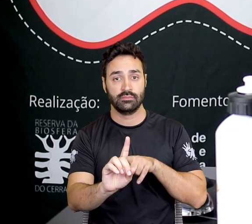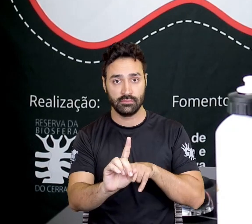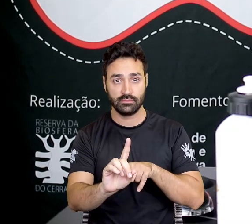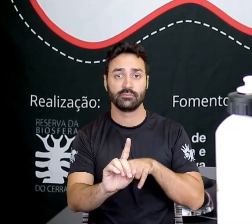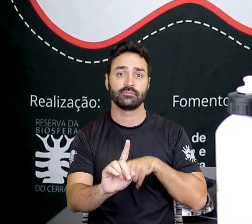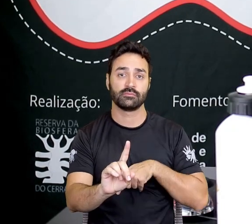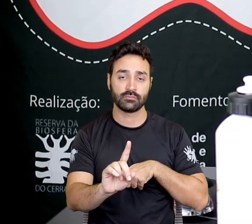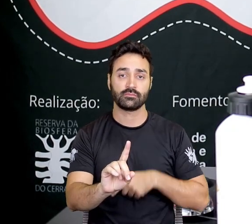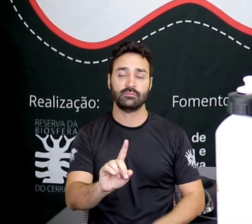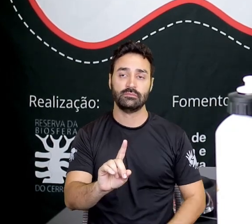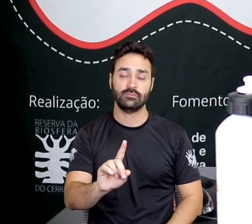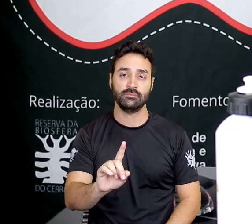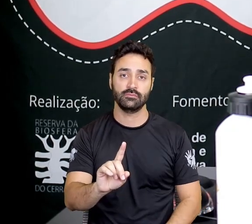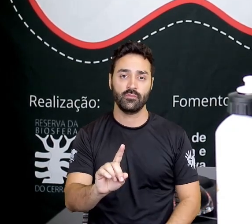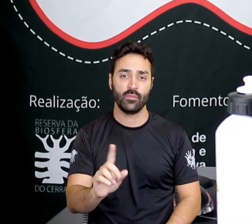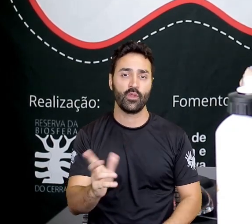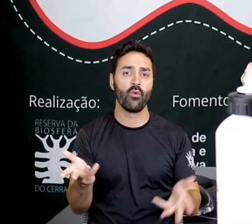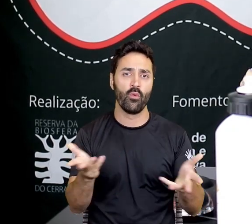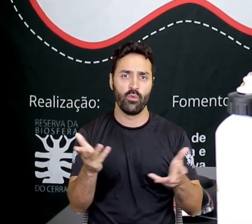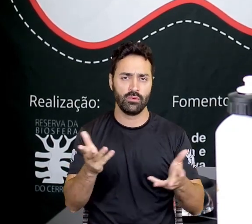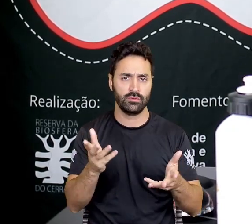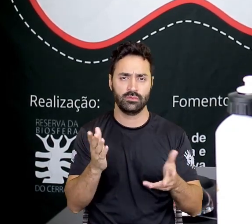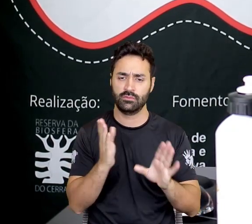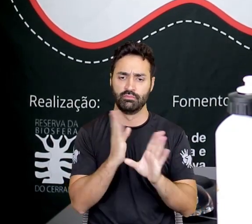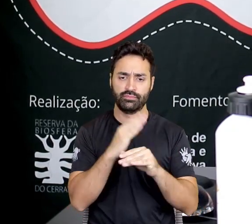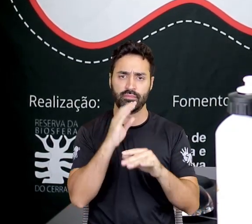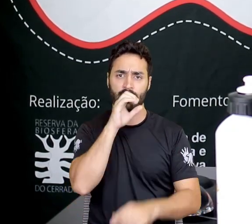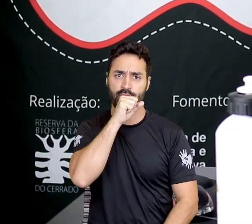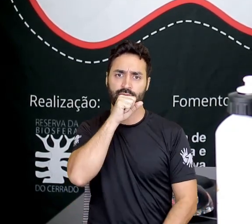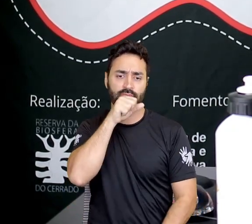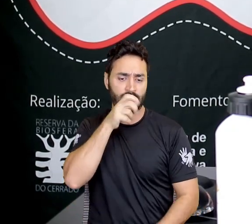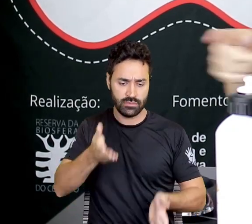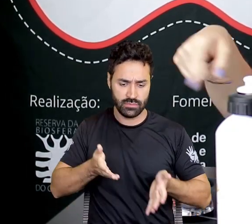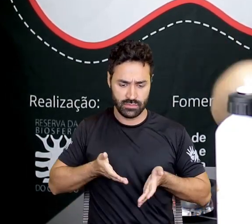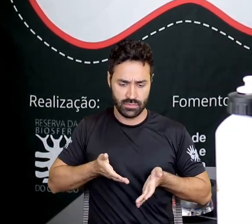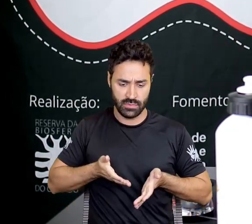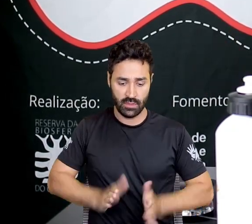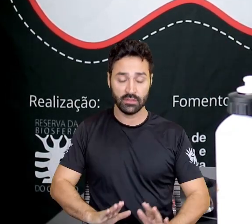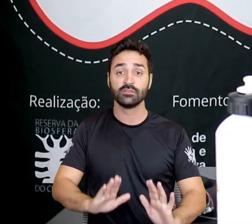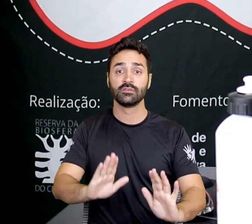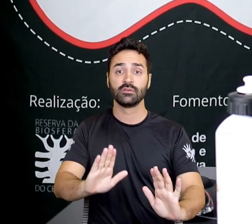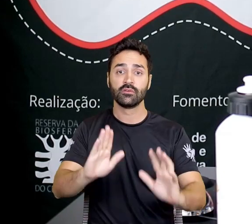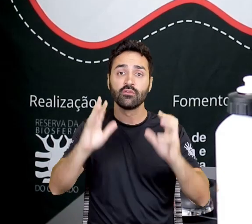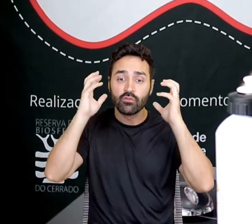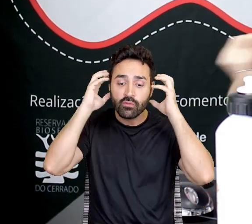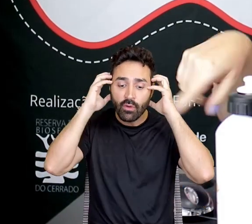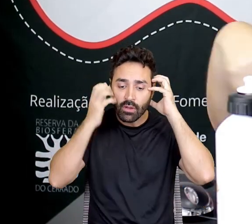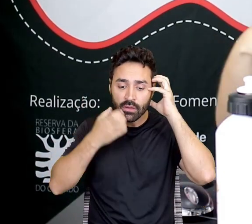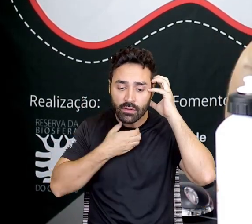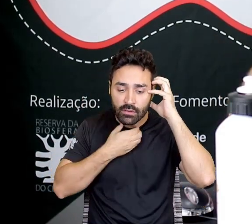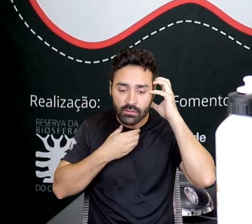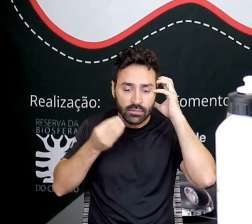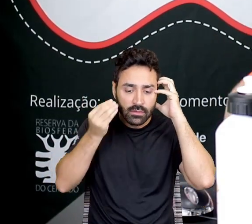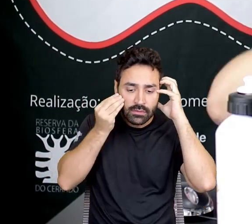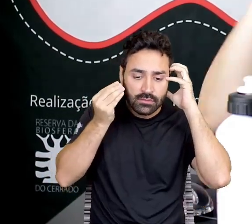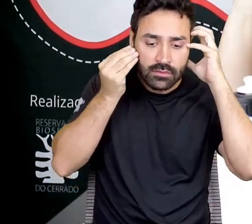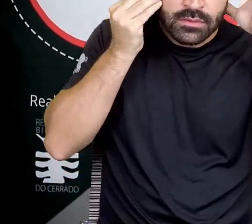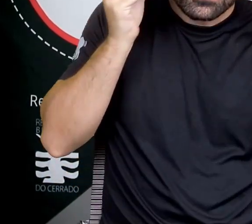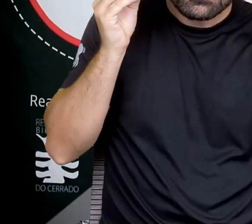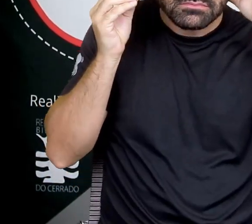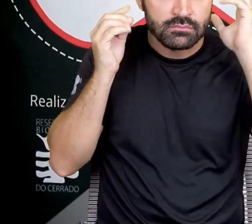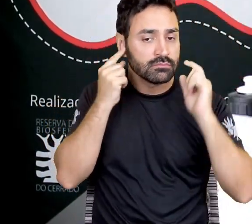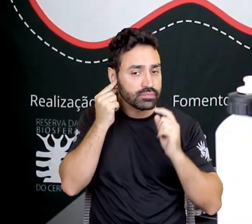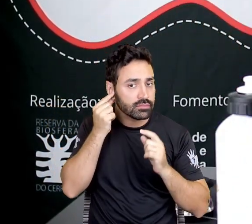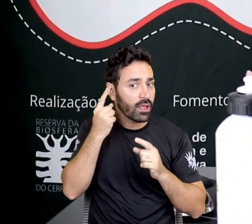Aí o médico, hoje é muito rápido, a criança nasceu, a fono já vai lá no hospital, já faz o teste da orelhinha,